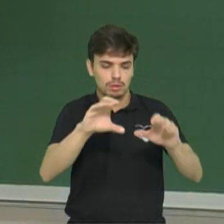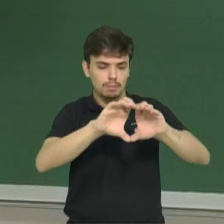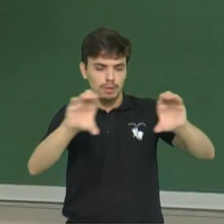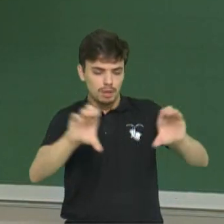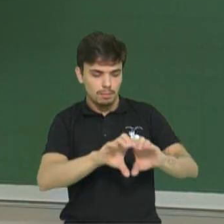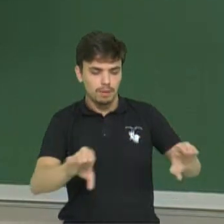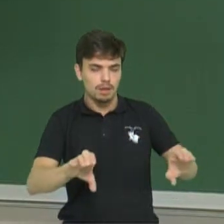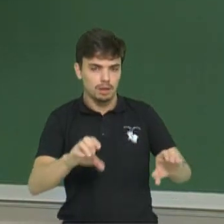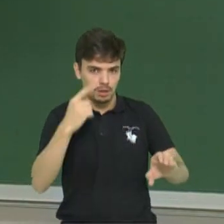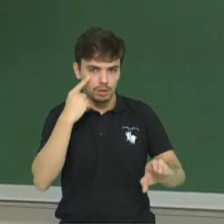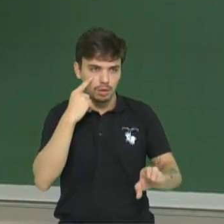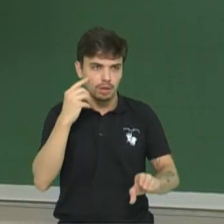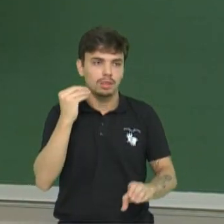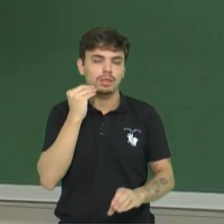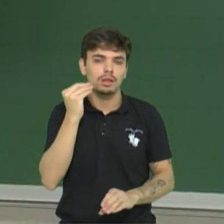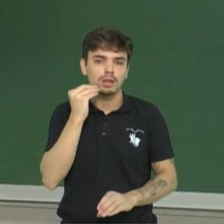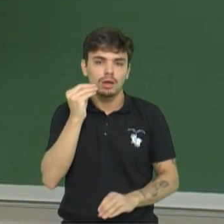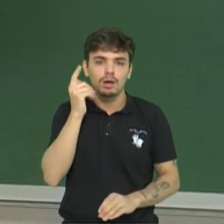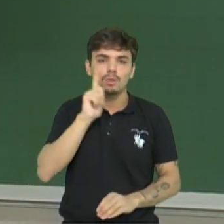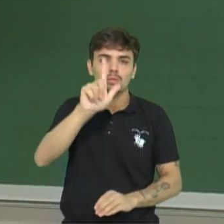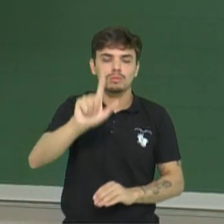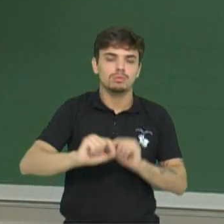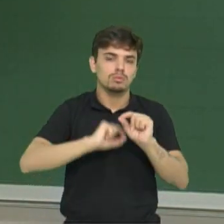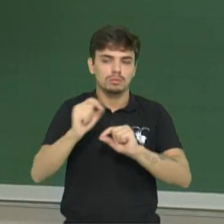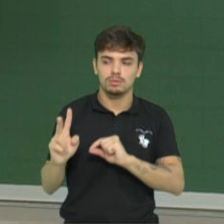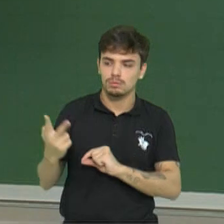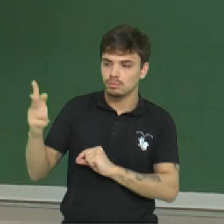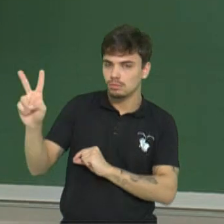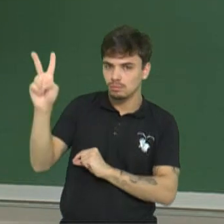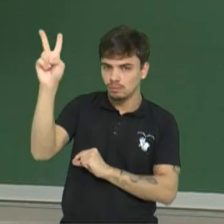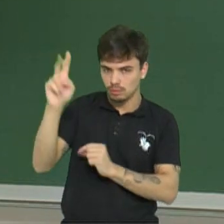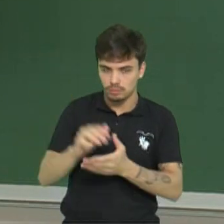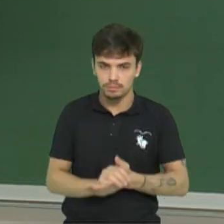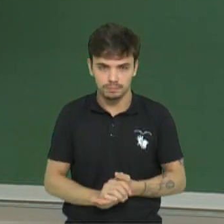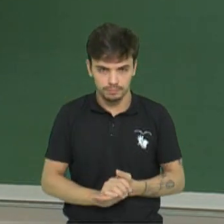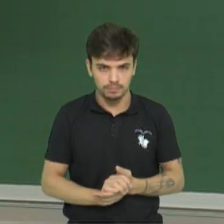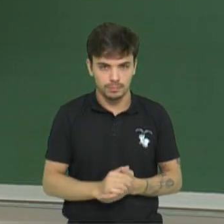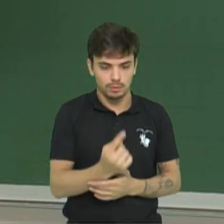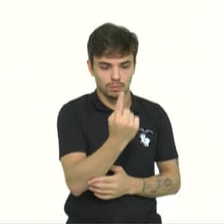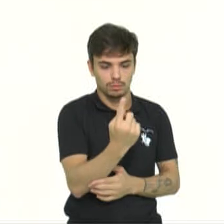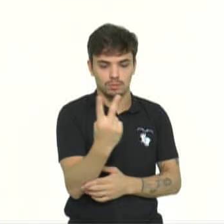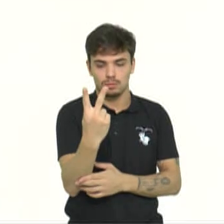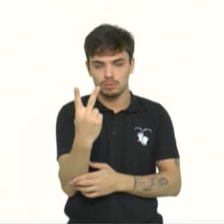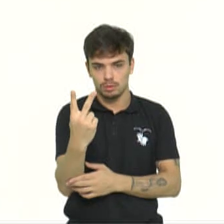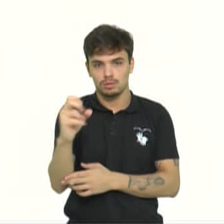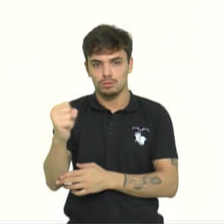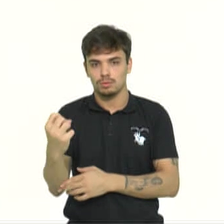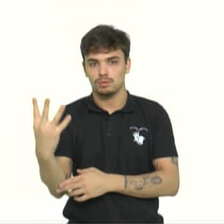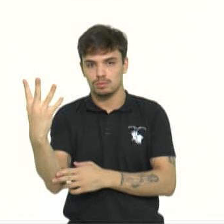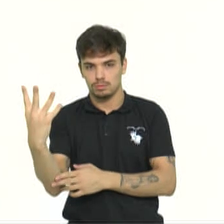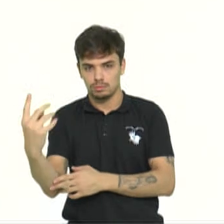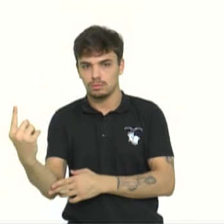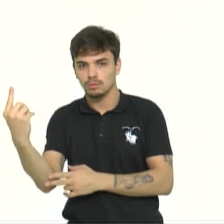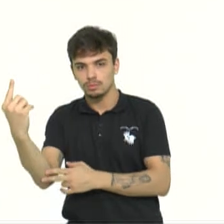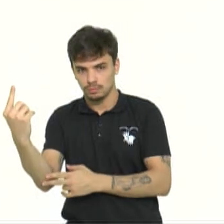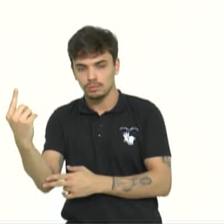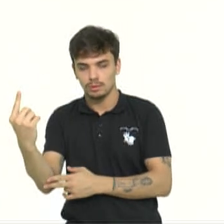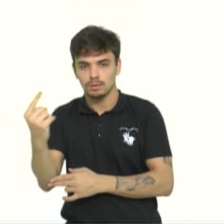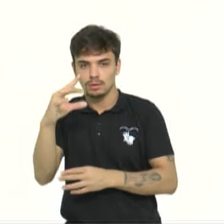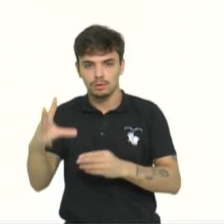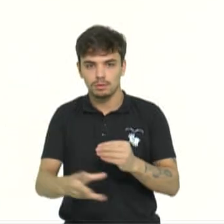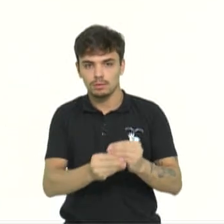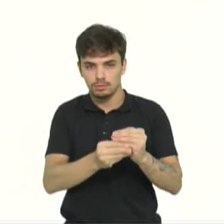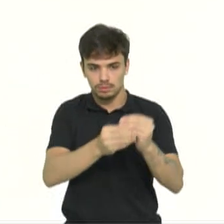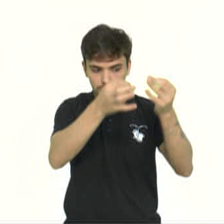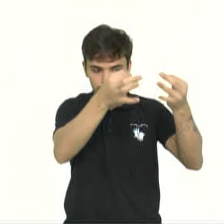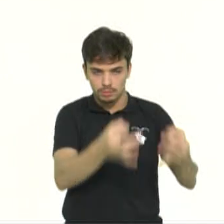vai... por tentativa, alcançar os outros valores. Então, os coeficientes 1, 2, 8, 4 e 1 preenche de